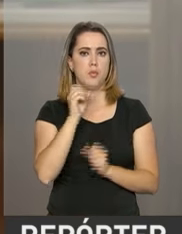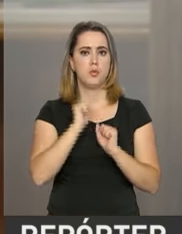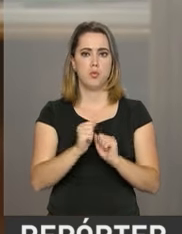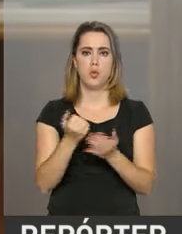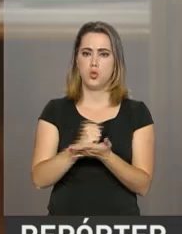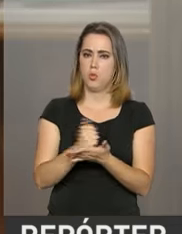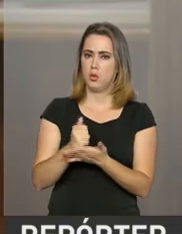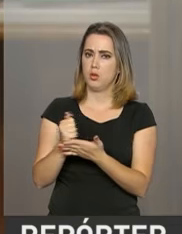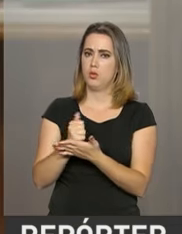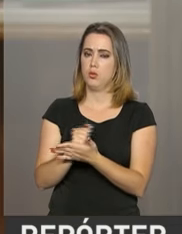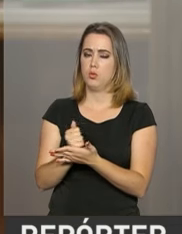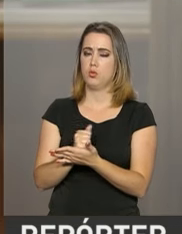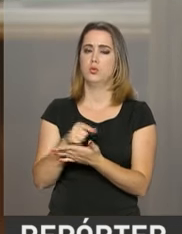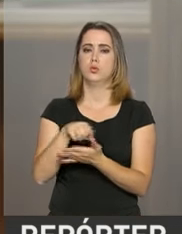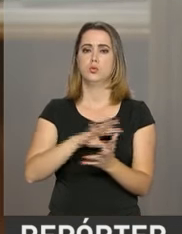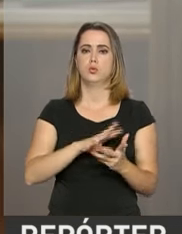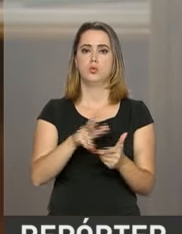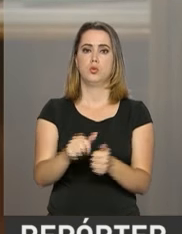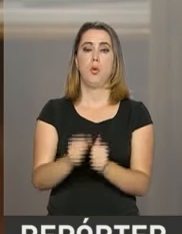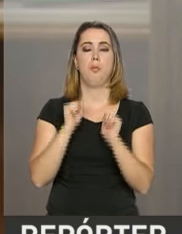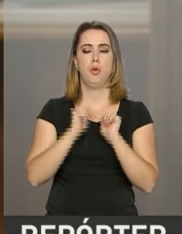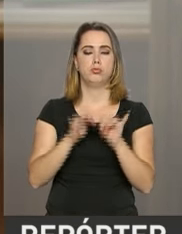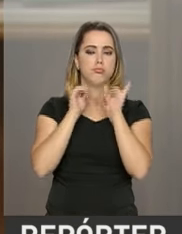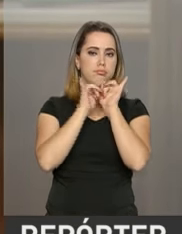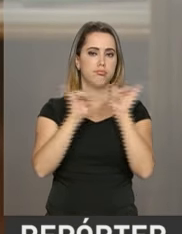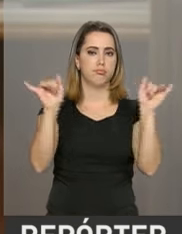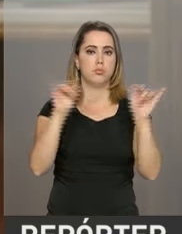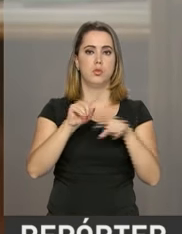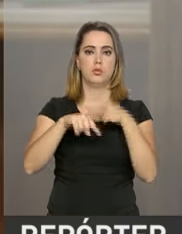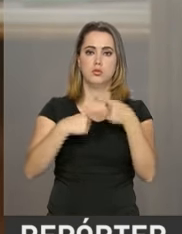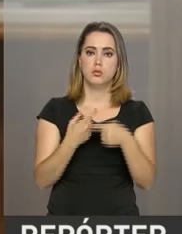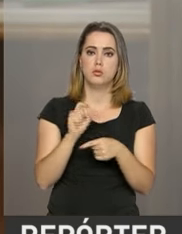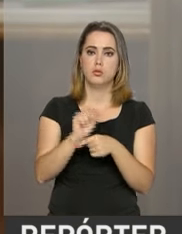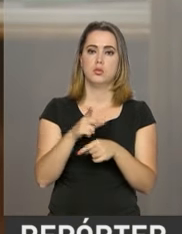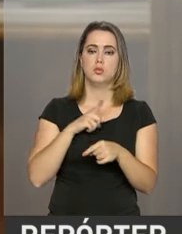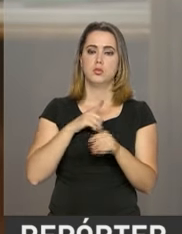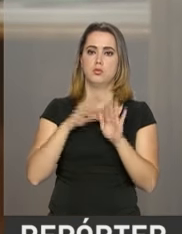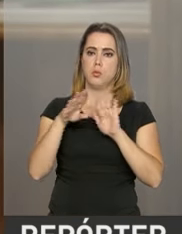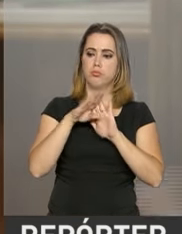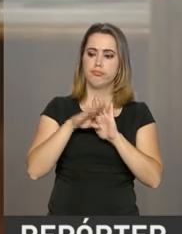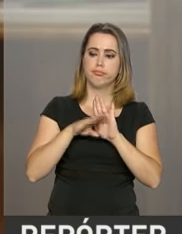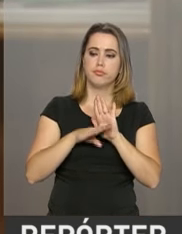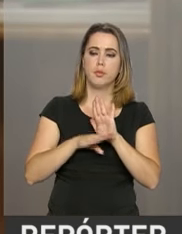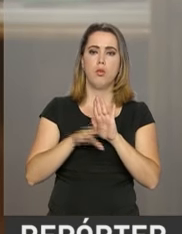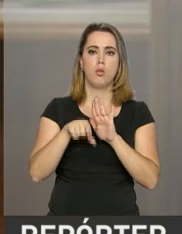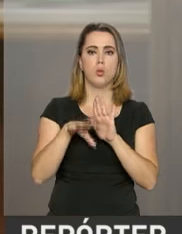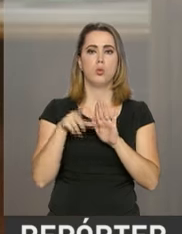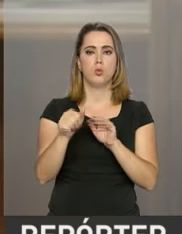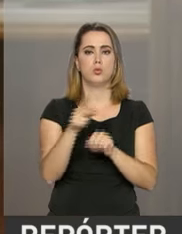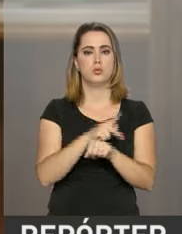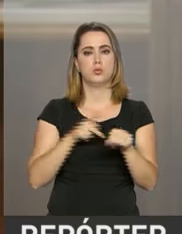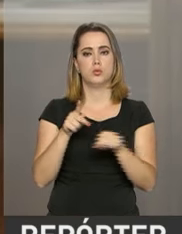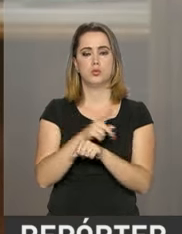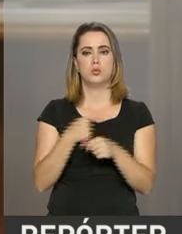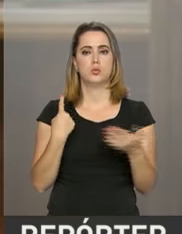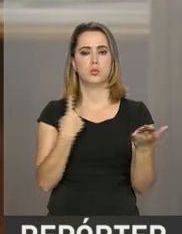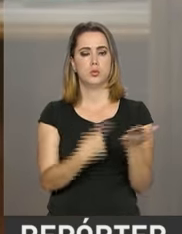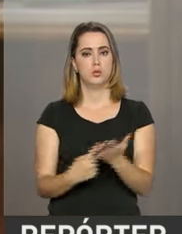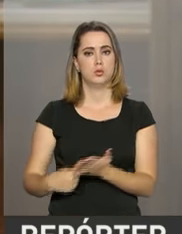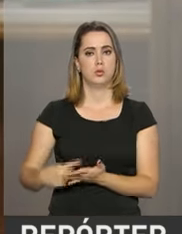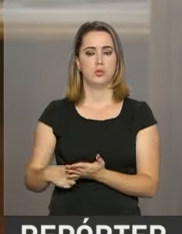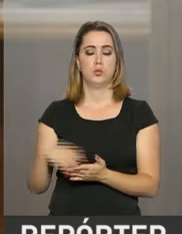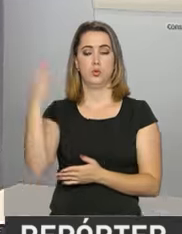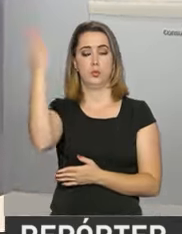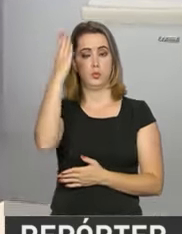eh mundialmente ele pode ser lançado mundialmente e ele passa a ser automaticamente classificado em todos os países que aderiram ao aarc e o